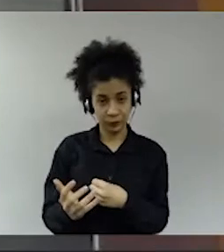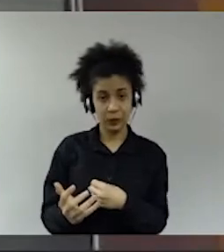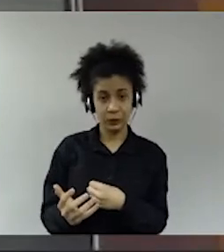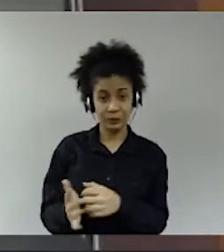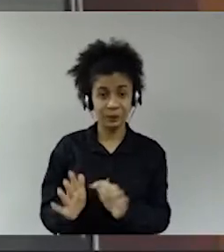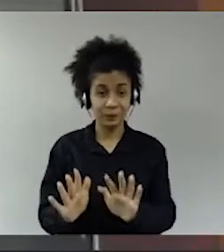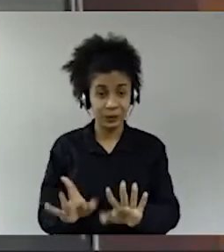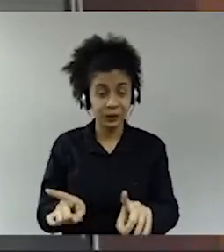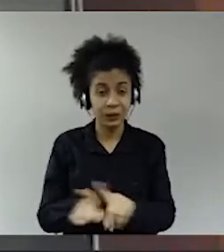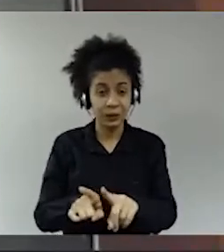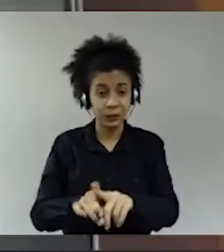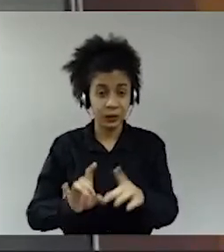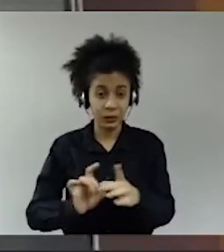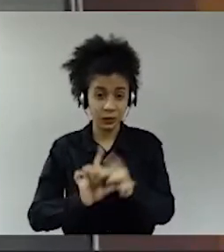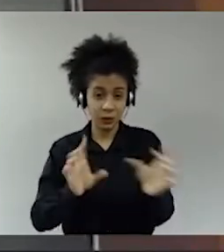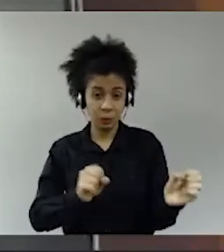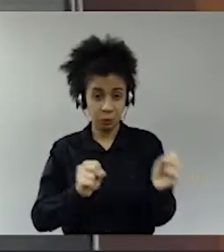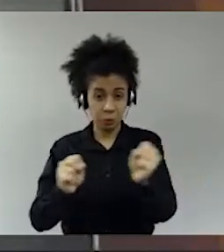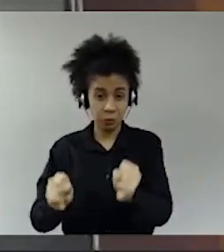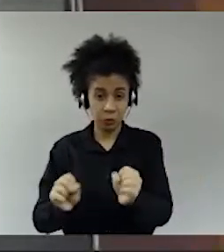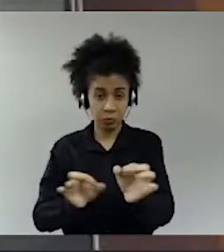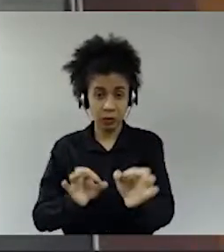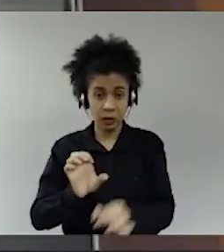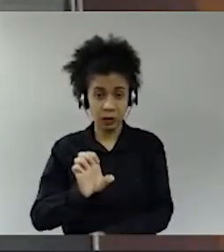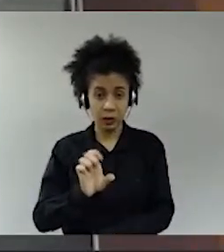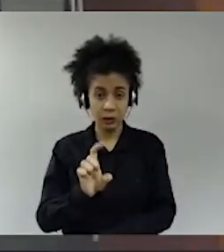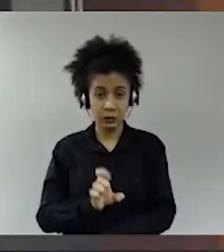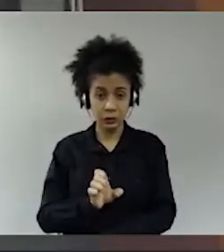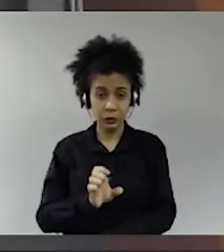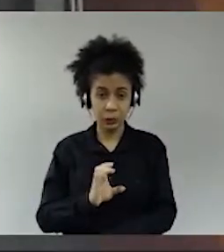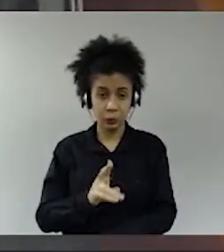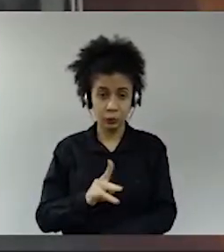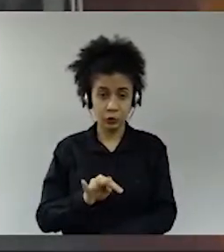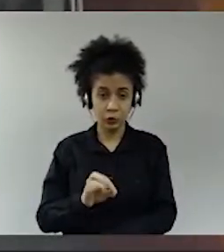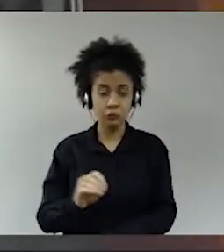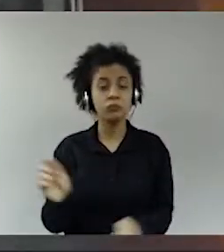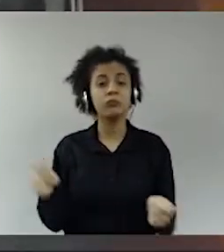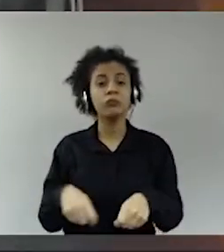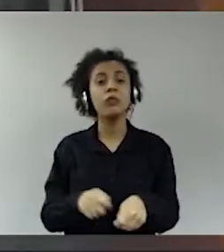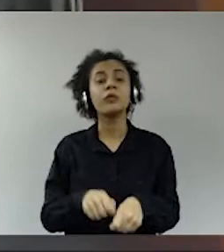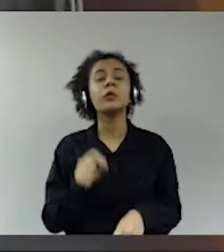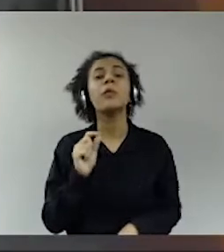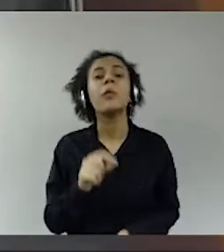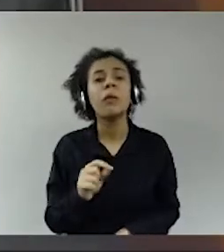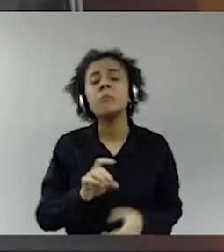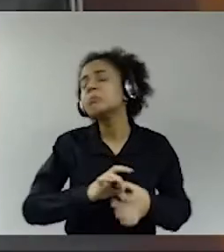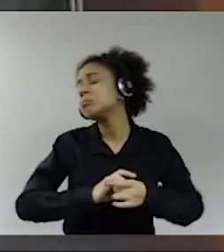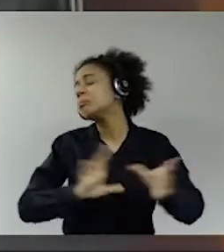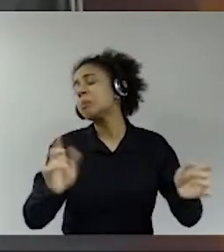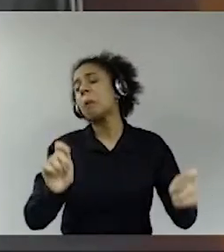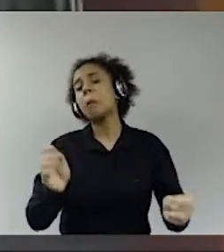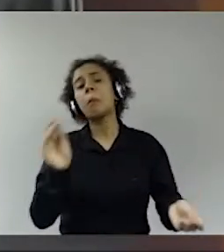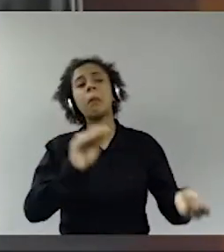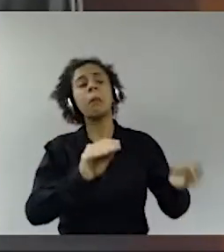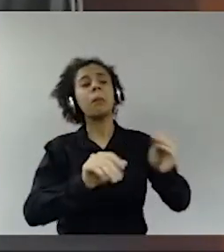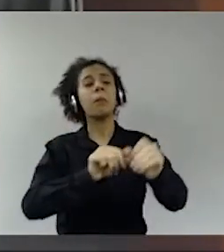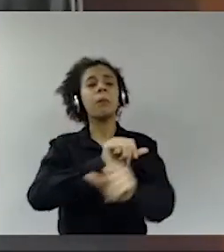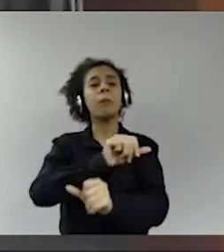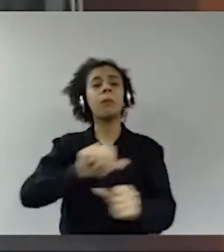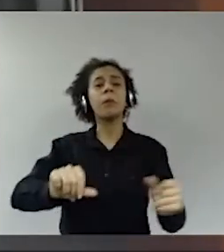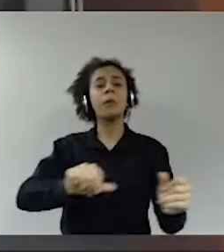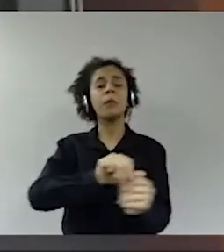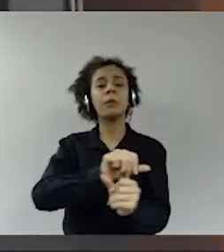E permitindo que o Poder Executivo pudesse livremente alterar a